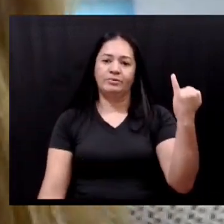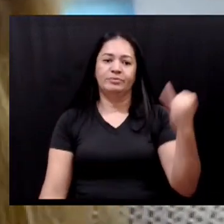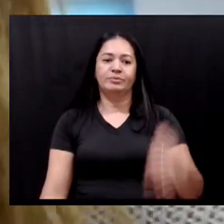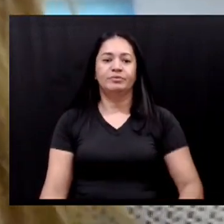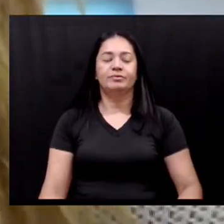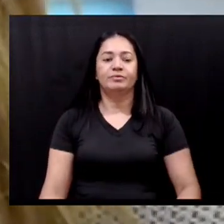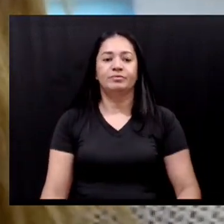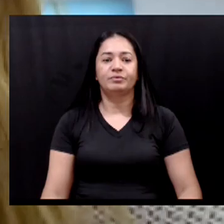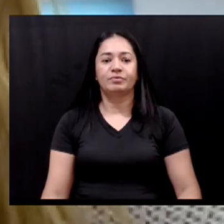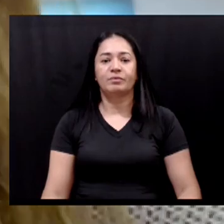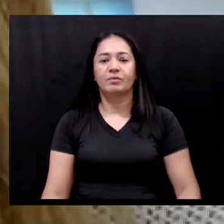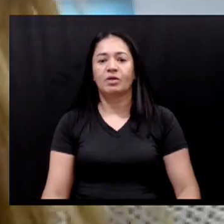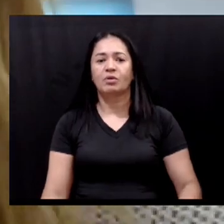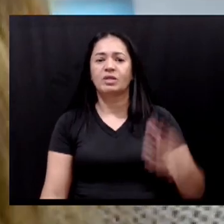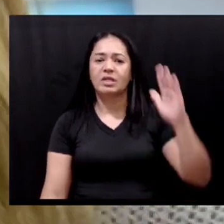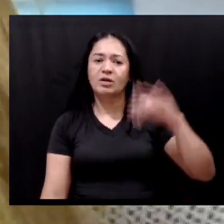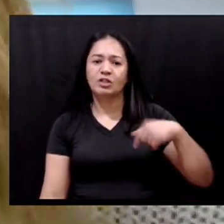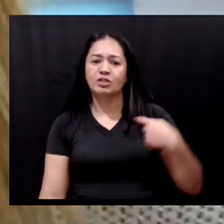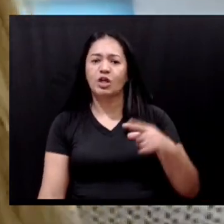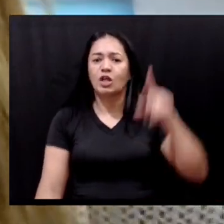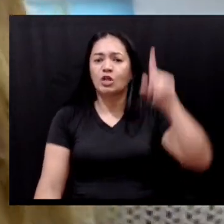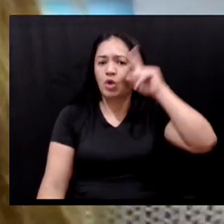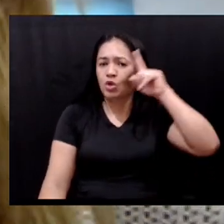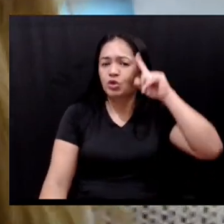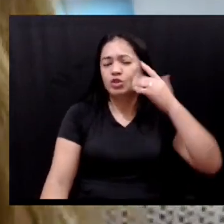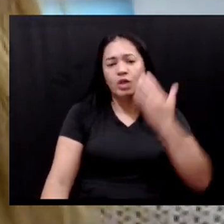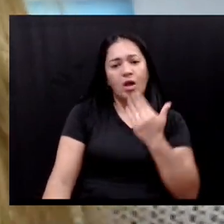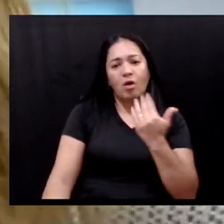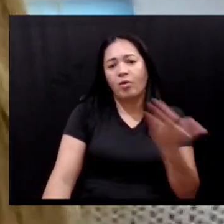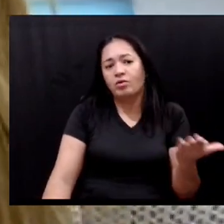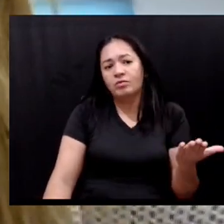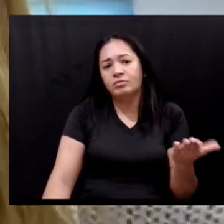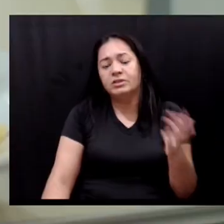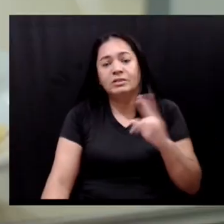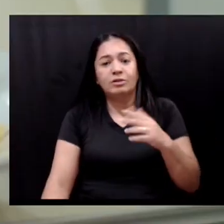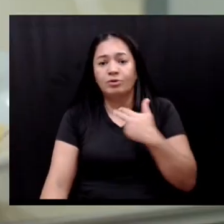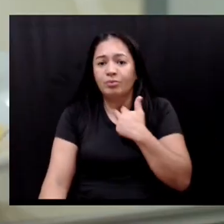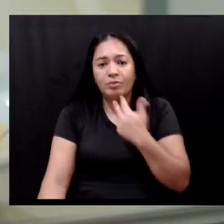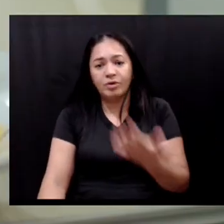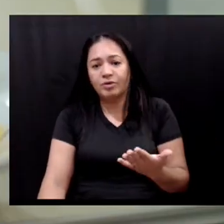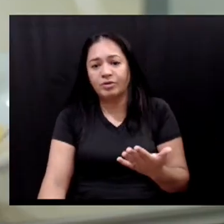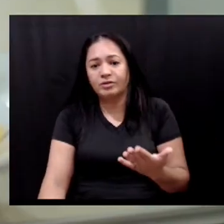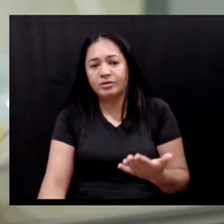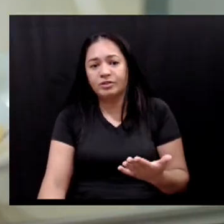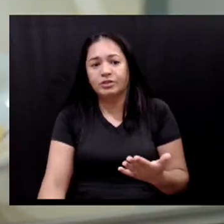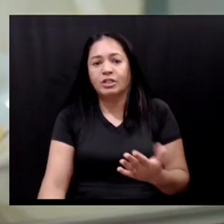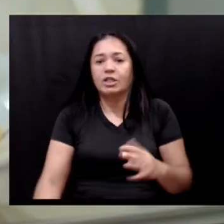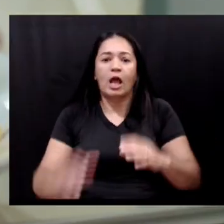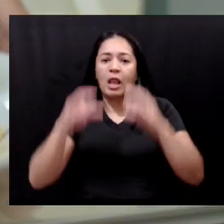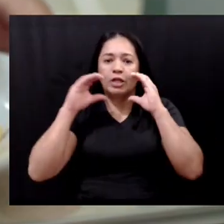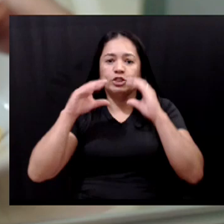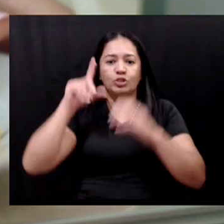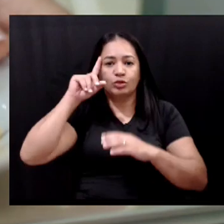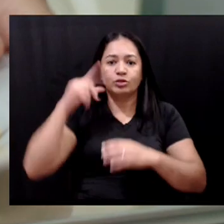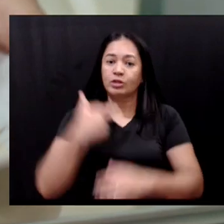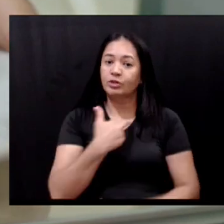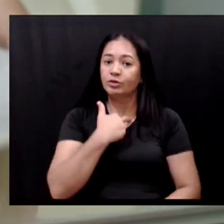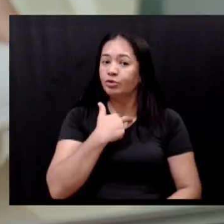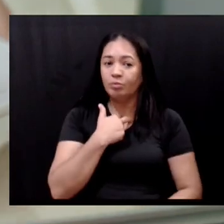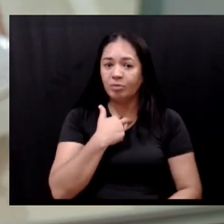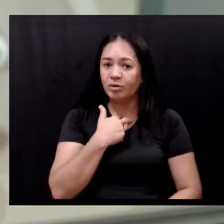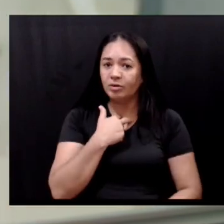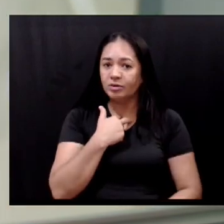gente consome todo dia. Então, não é todo dia que a gente pode comer um fast food, não é todo dia. Essa refeição diária, ela precisa